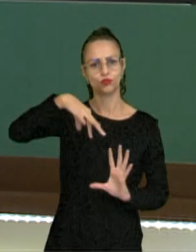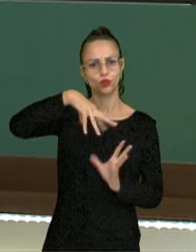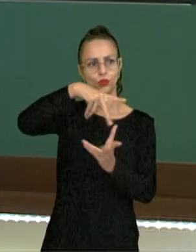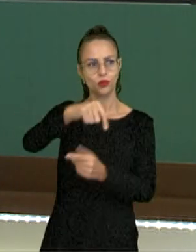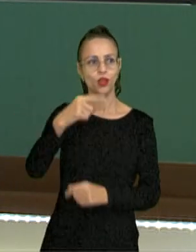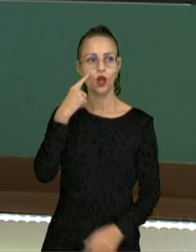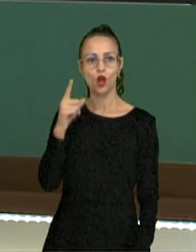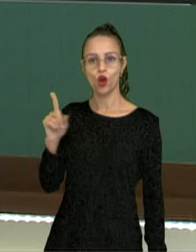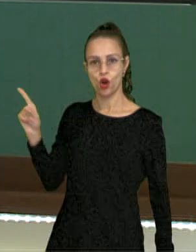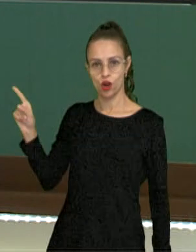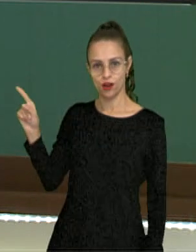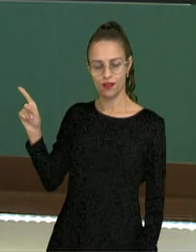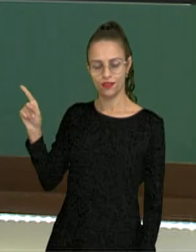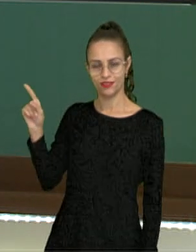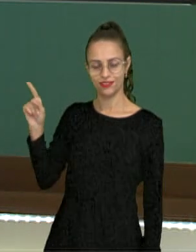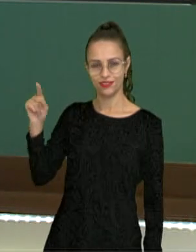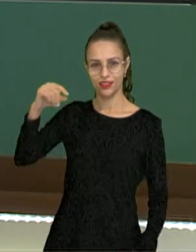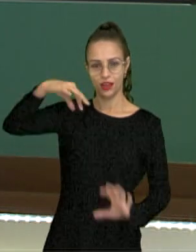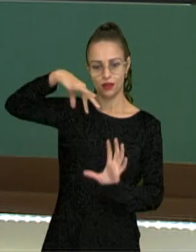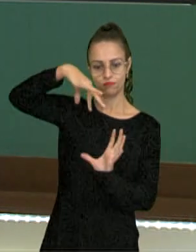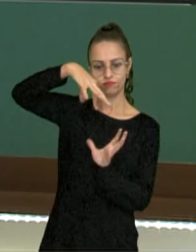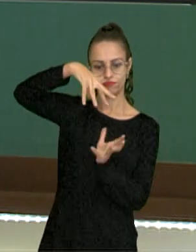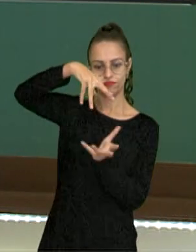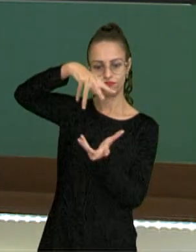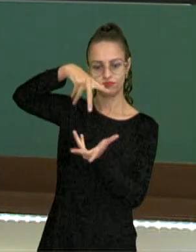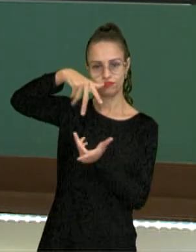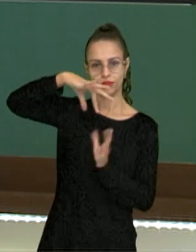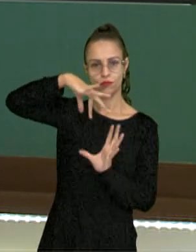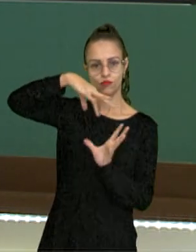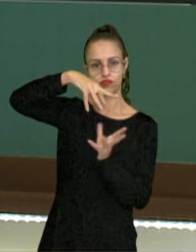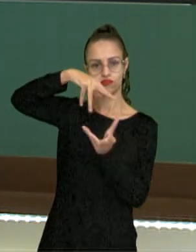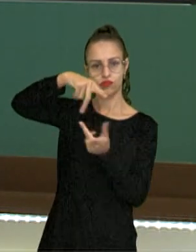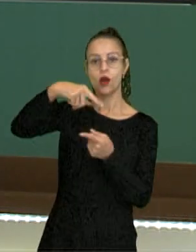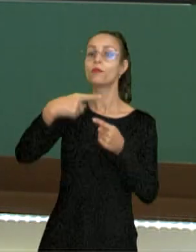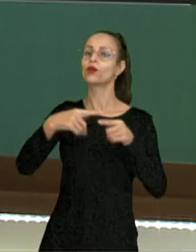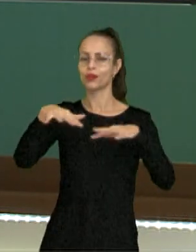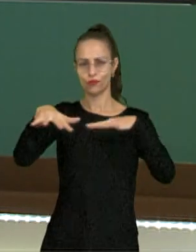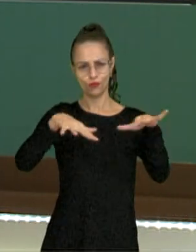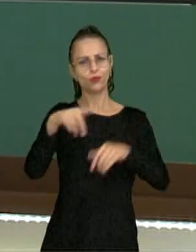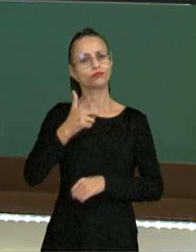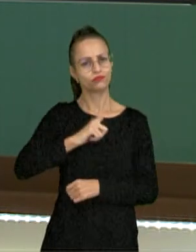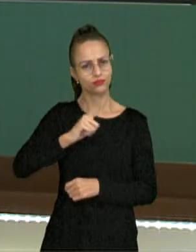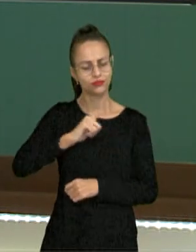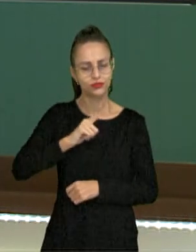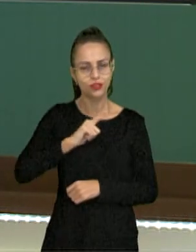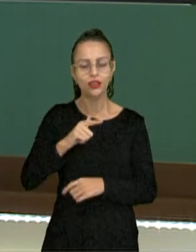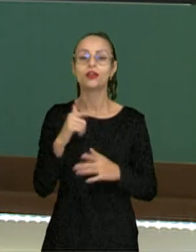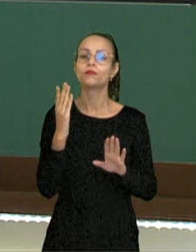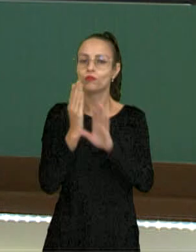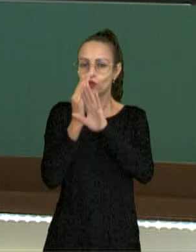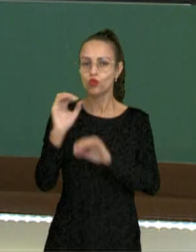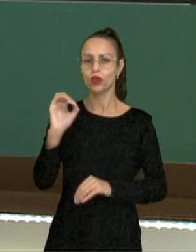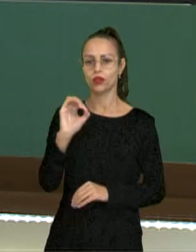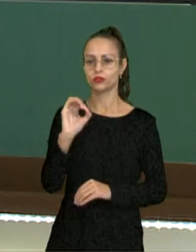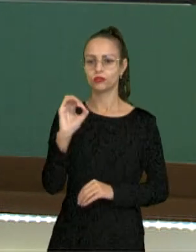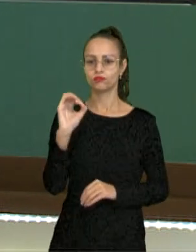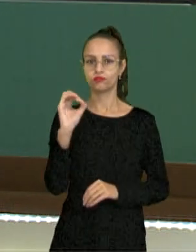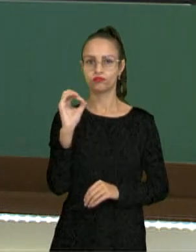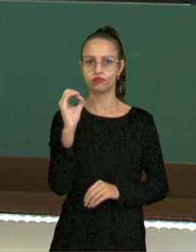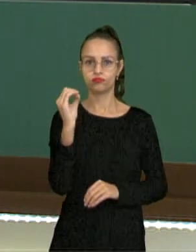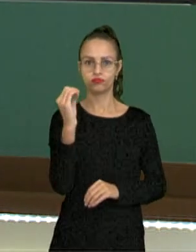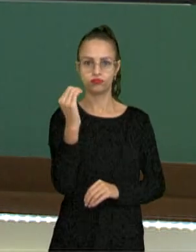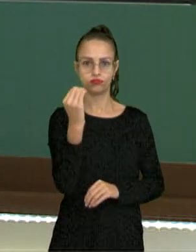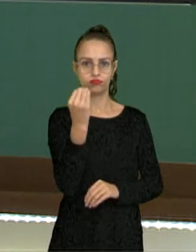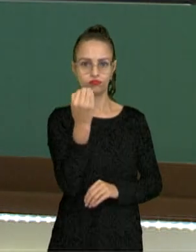Terra girando, porque o planeta é dinâmico e a partir desse dinamismo nós vamos ter